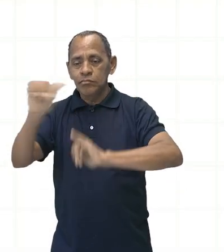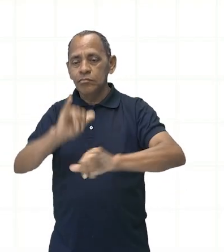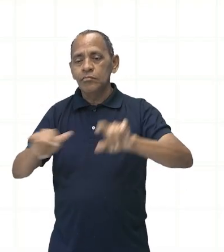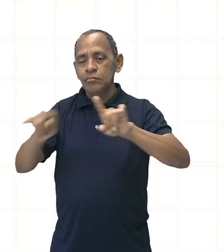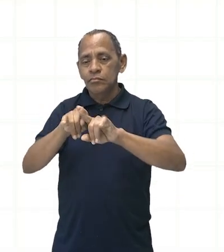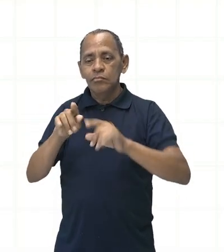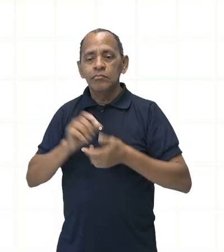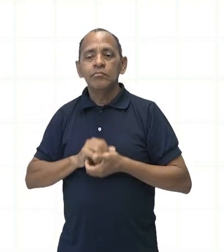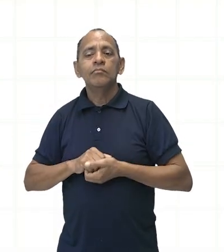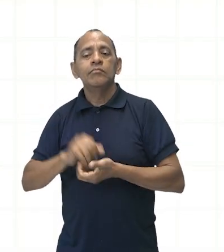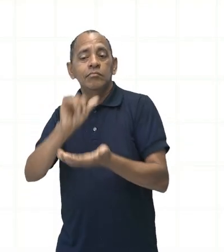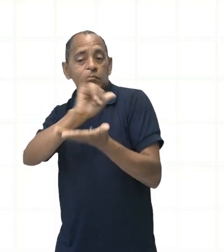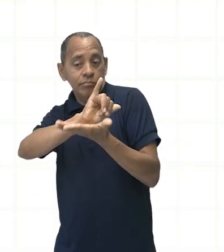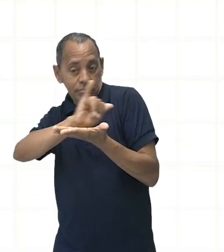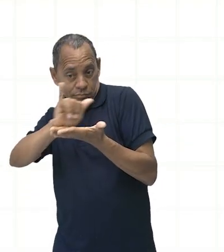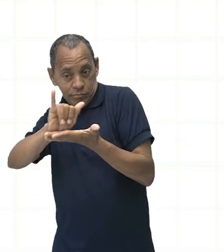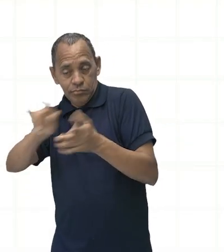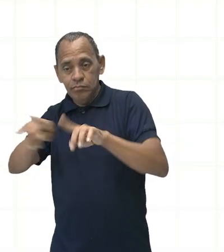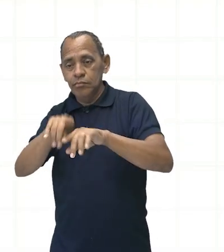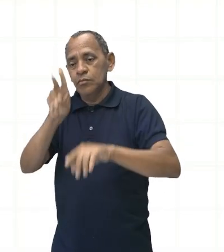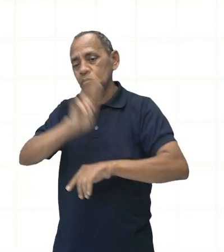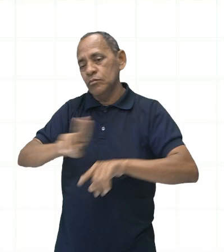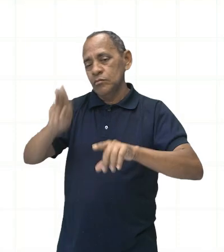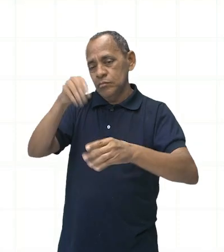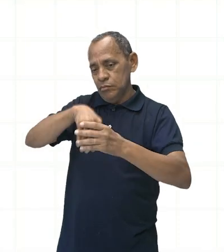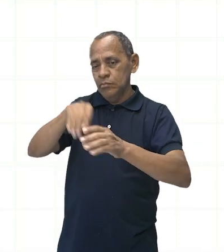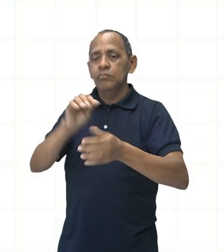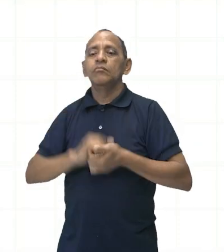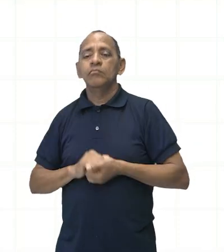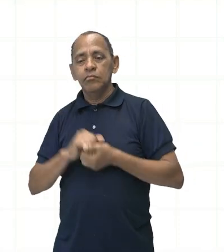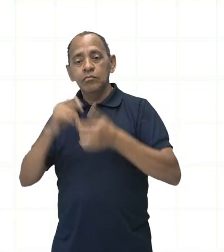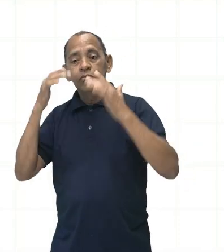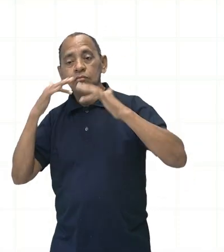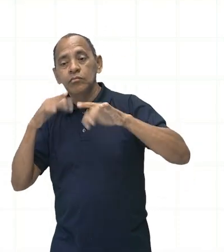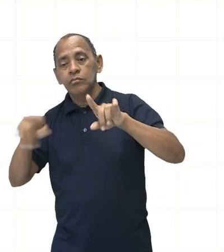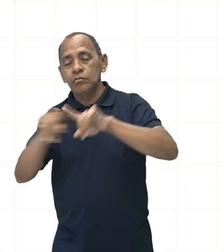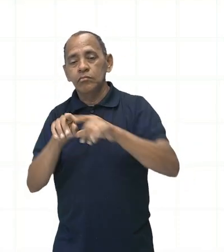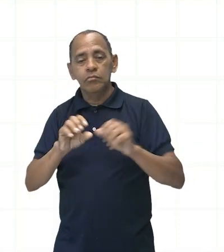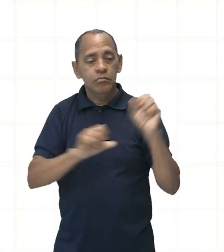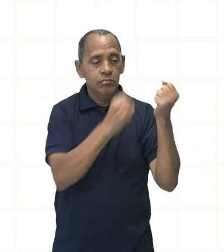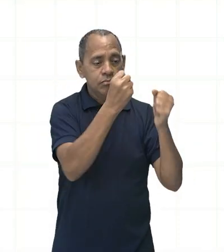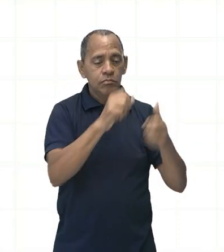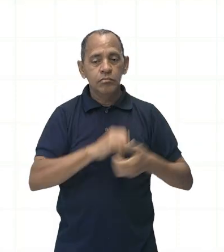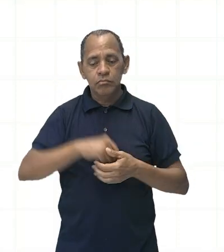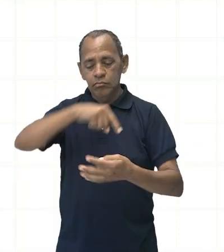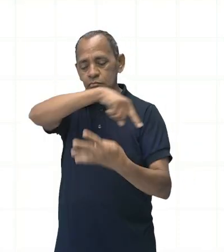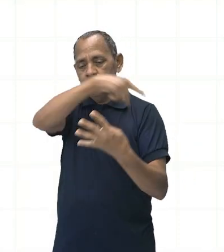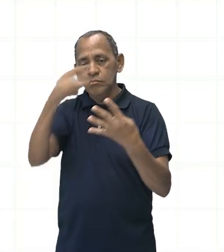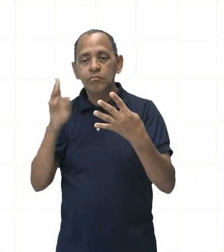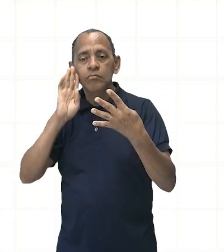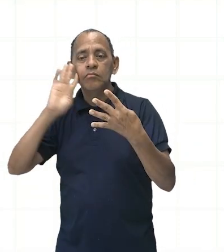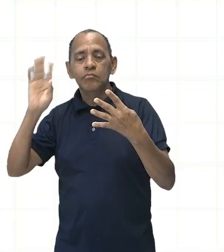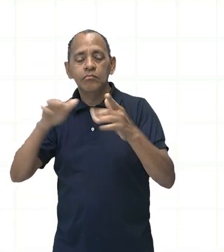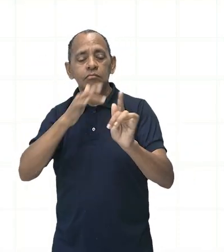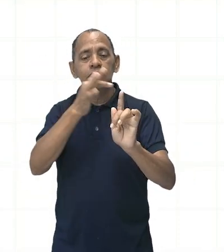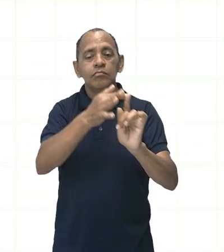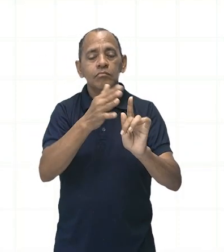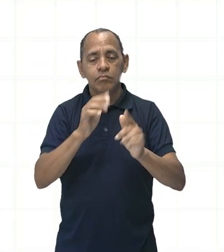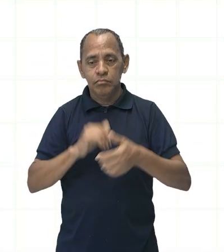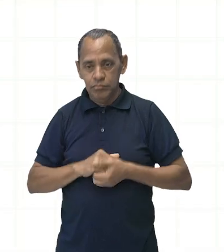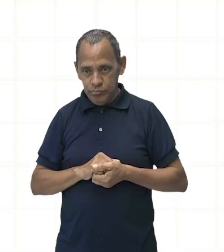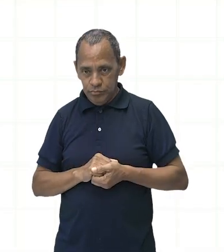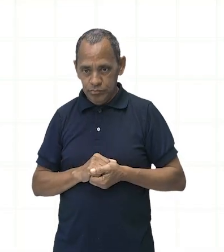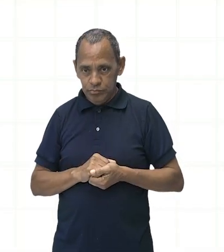sua aplicação na natureza, bem como também na indústria. Vamos conhecer agora as 4 principais funções